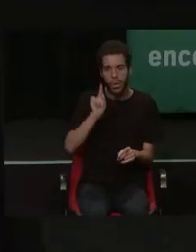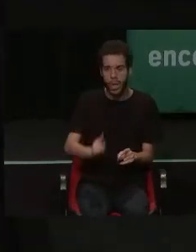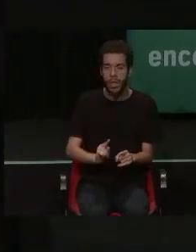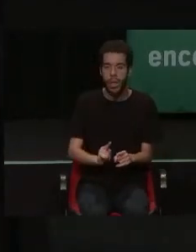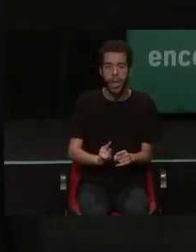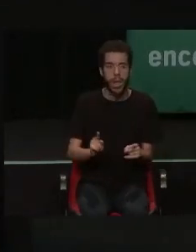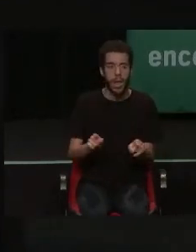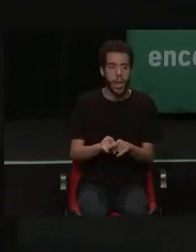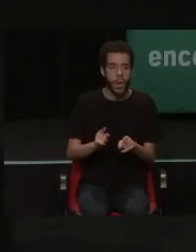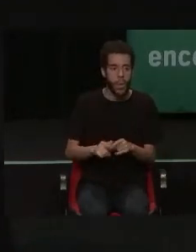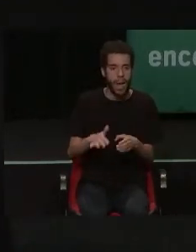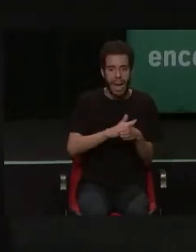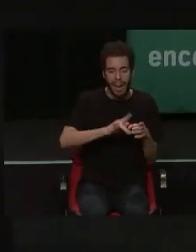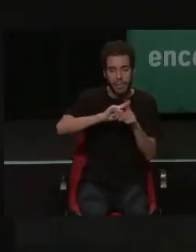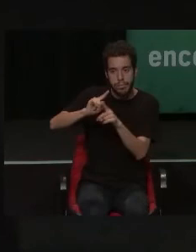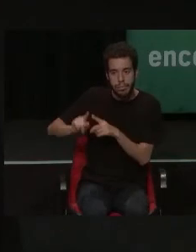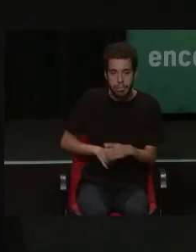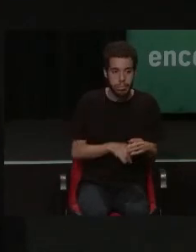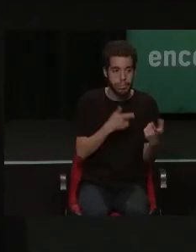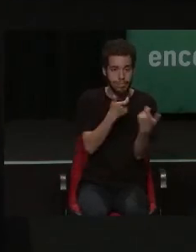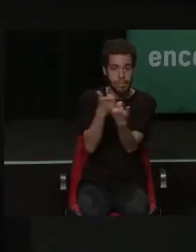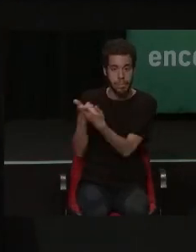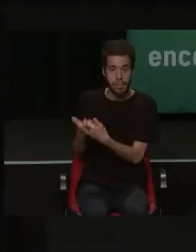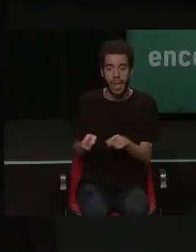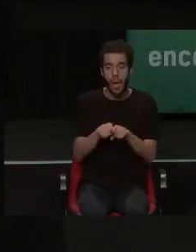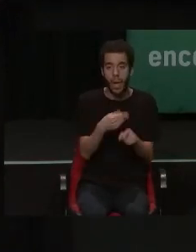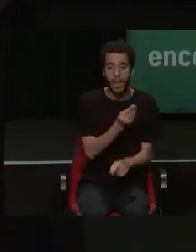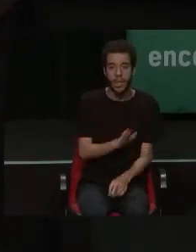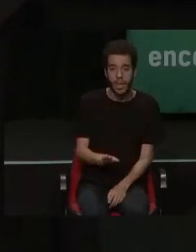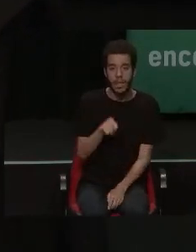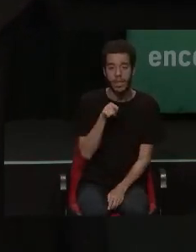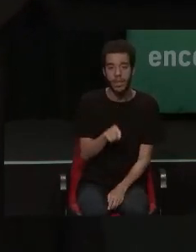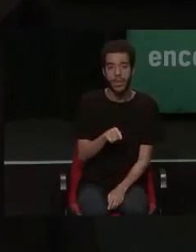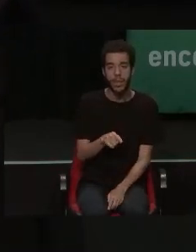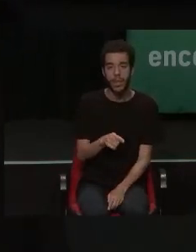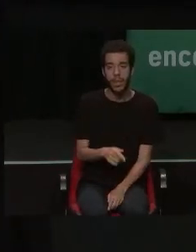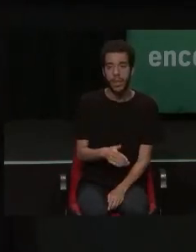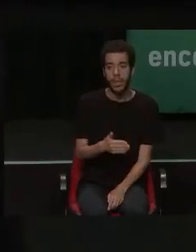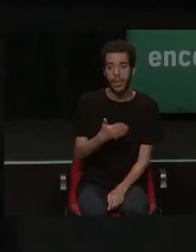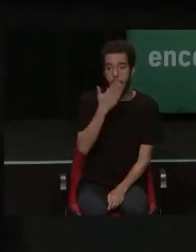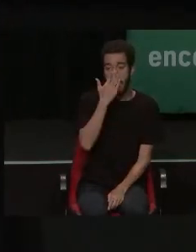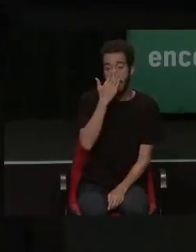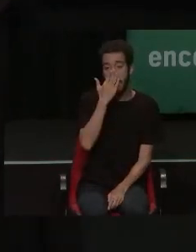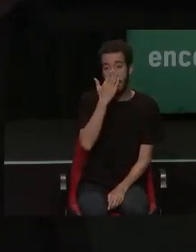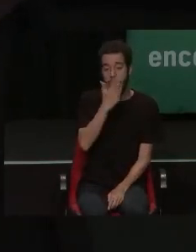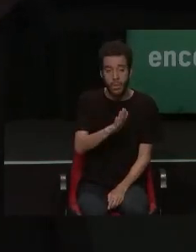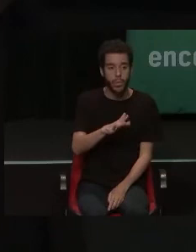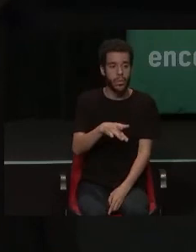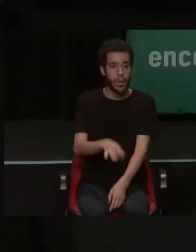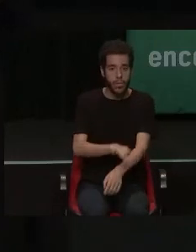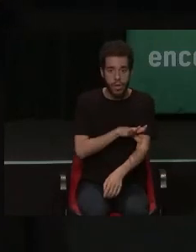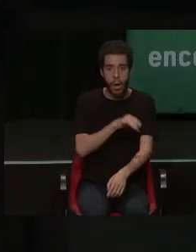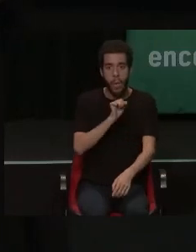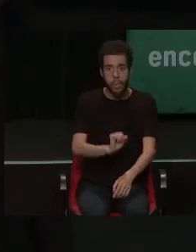áreas, que no fundo as crianças nascem com um repertório comportamental e emocional que é para